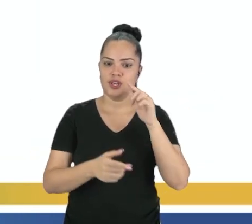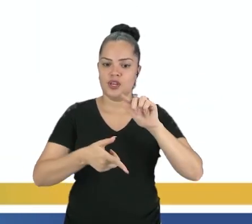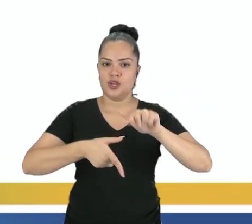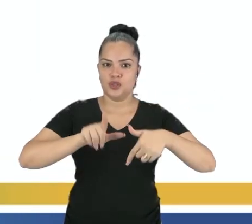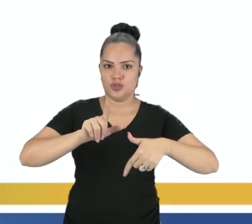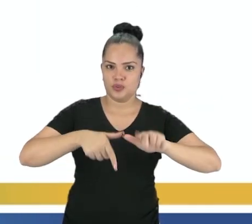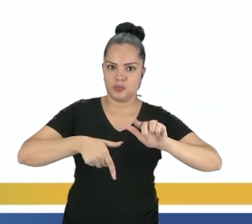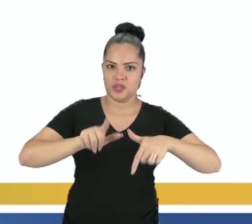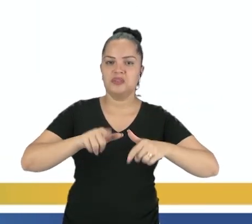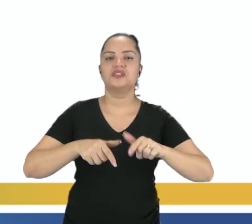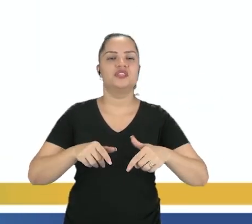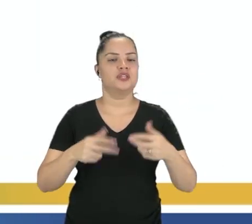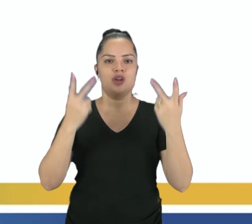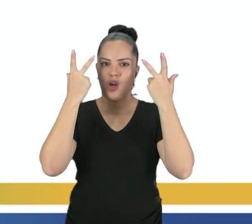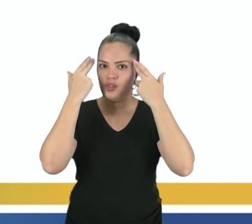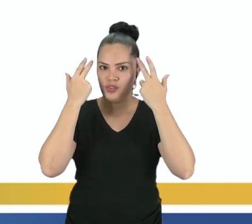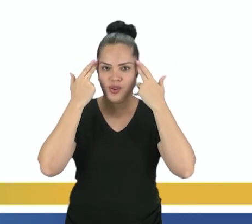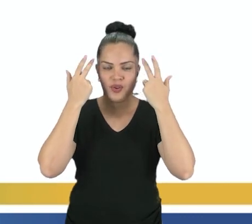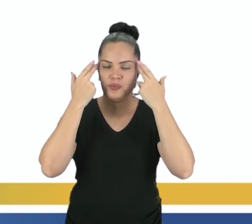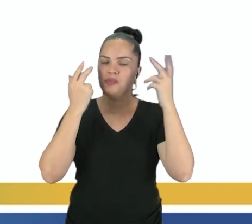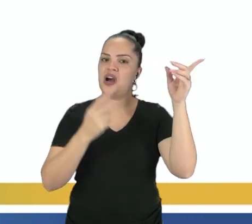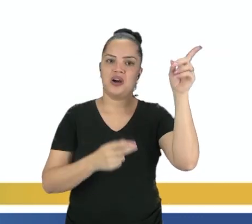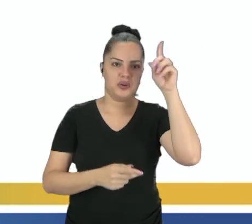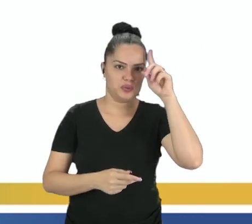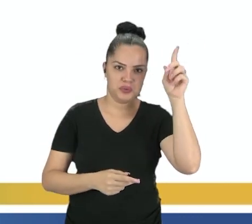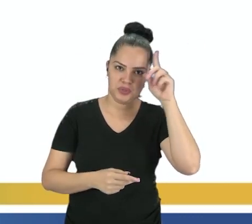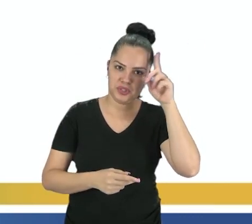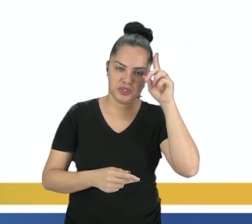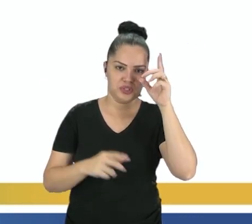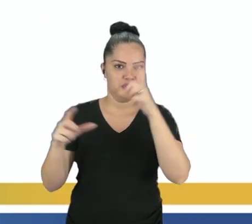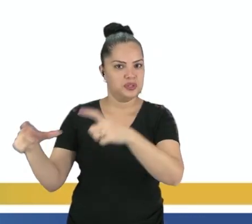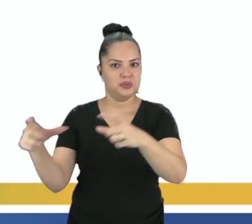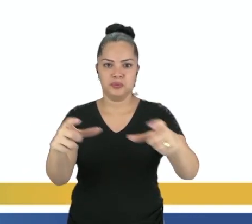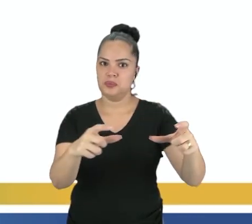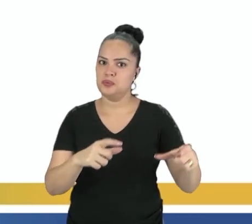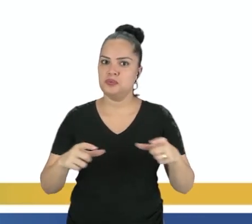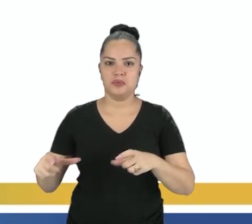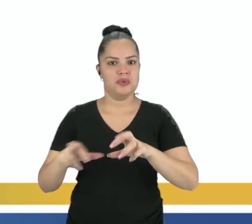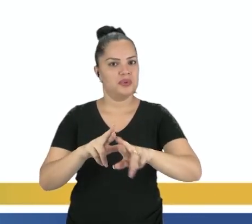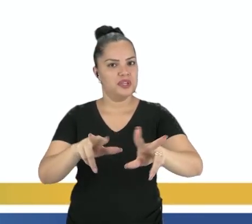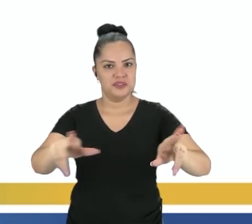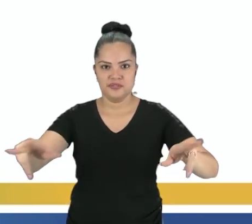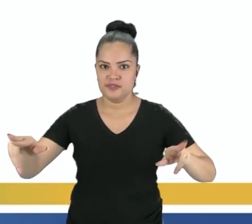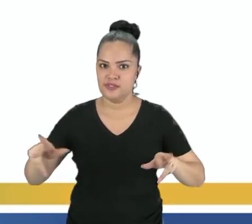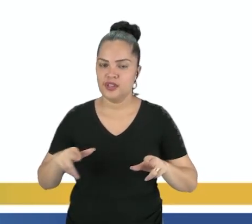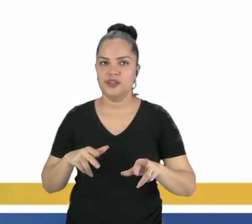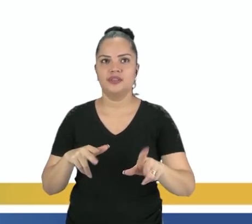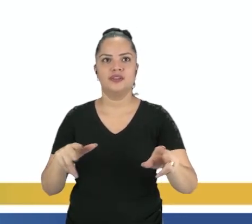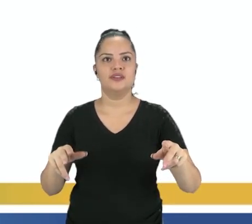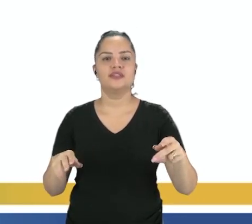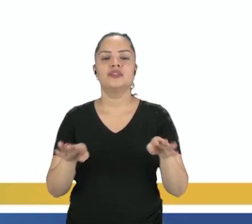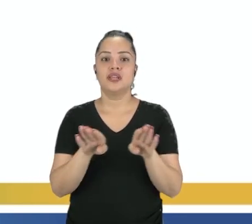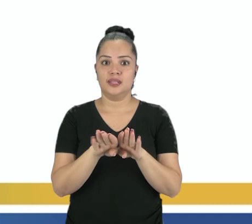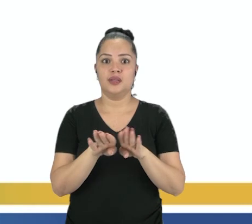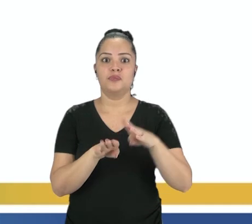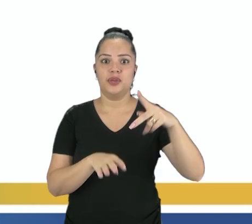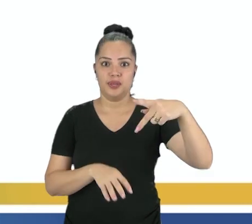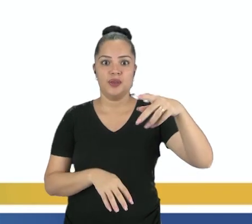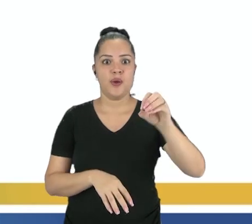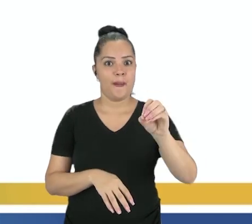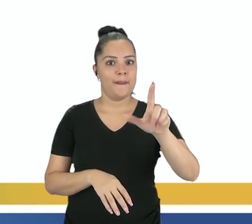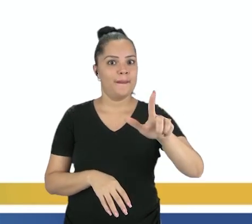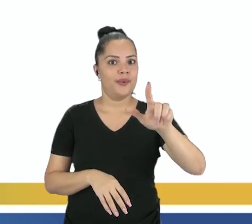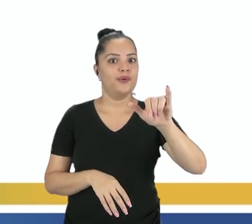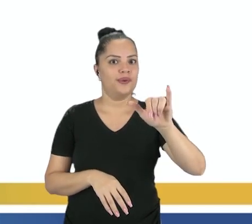geométricos estão no nosso dia a dia, né, em várias situações, em vários locais, né? E também que existem os poliedros e os